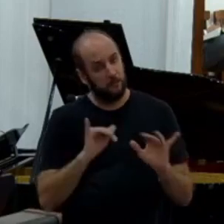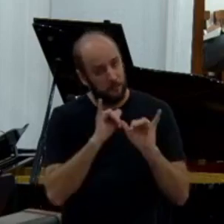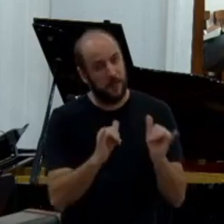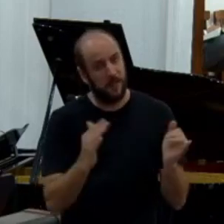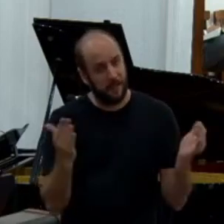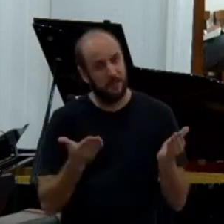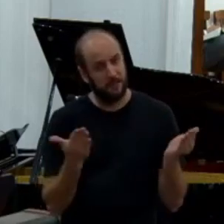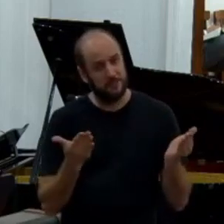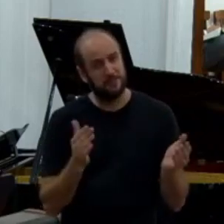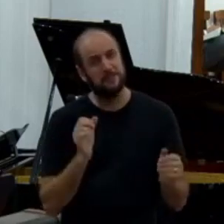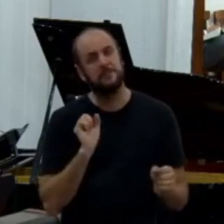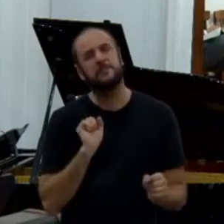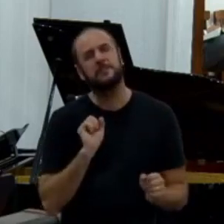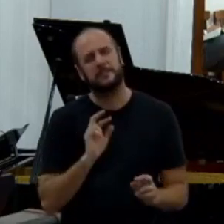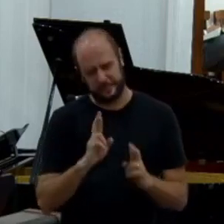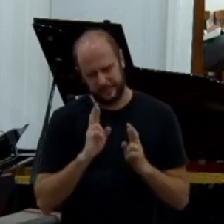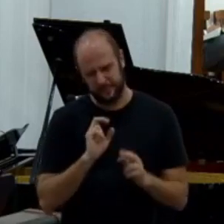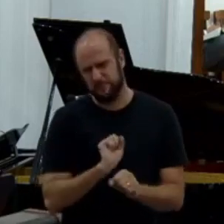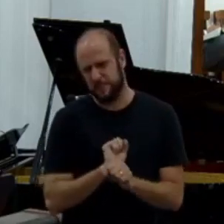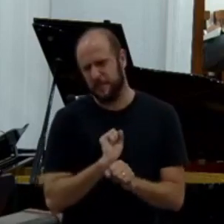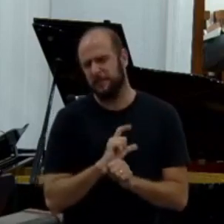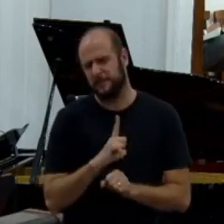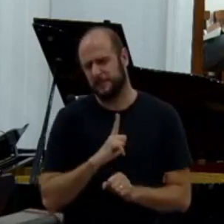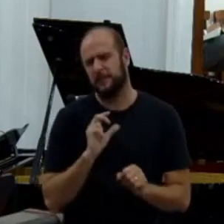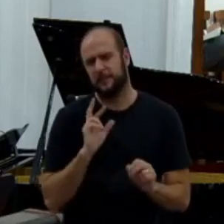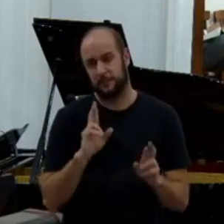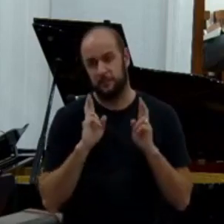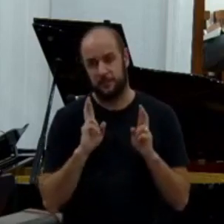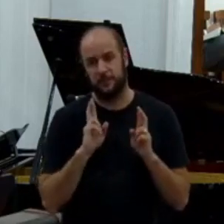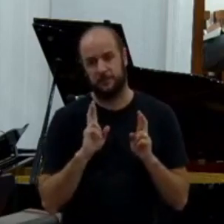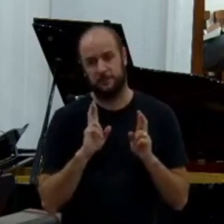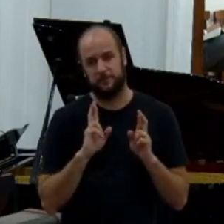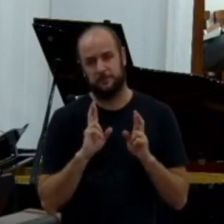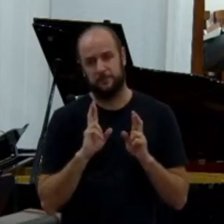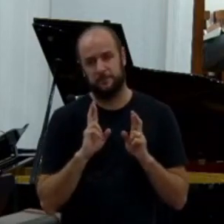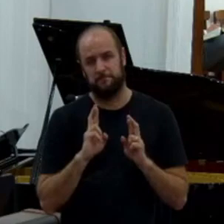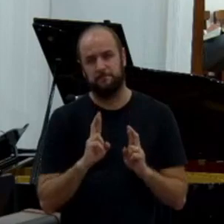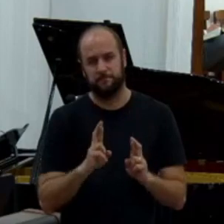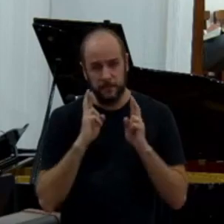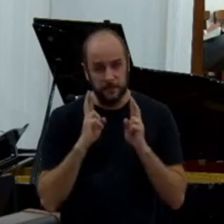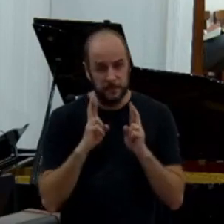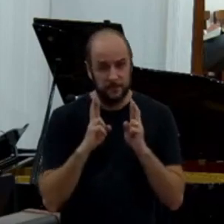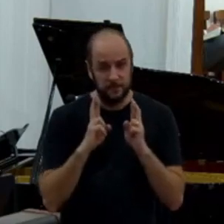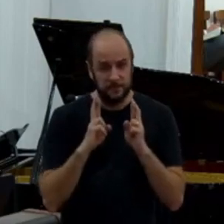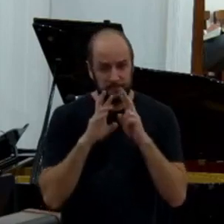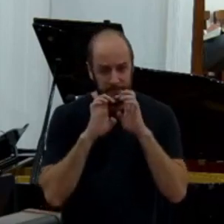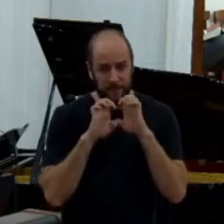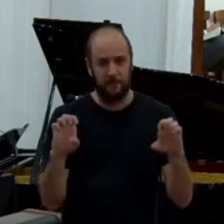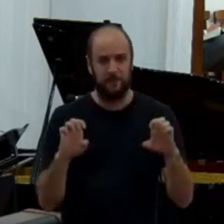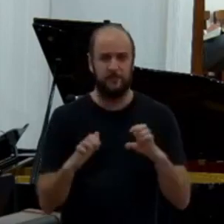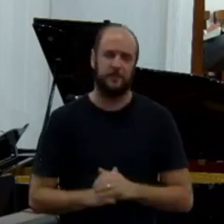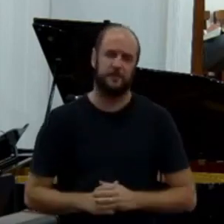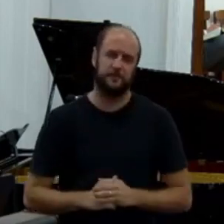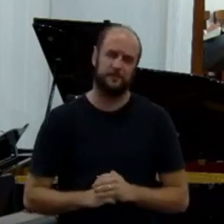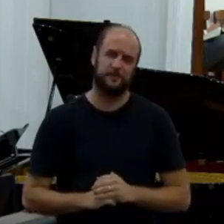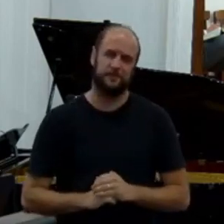noite que há esperança para cada um de nós. E a esperança está no Evangelho. Há esperança